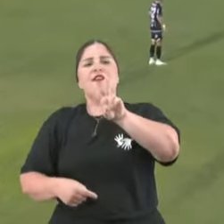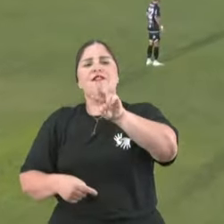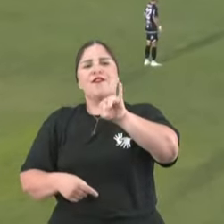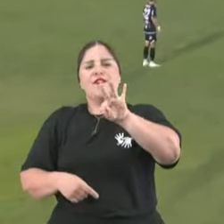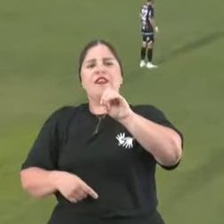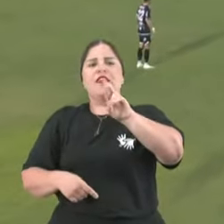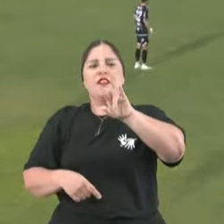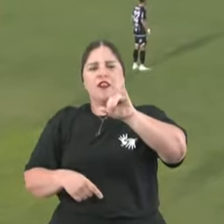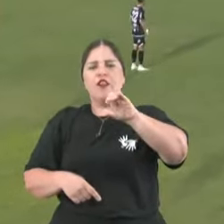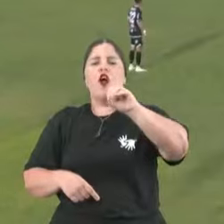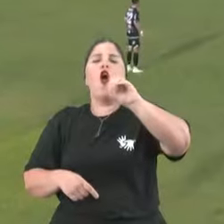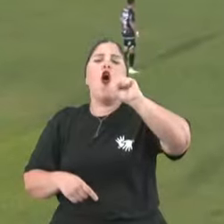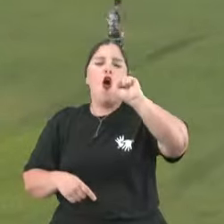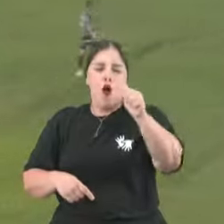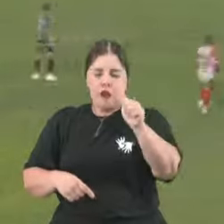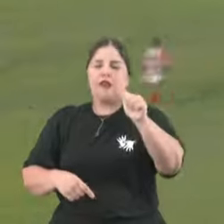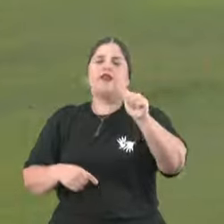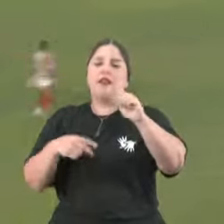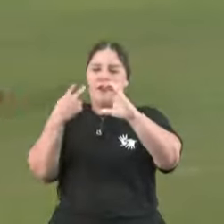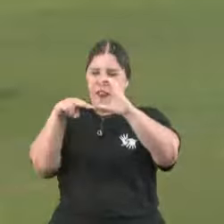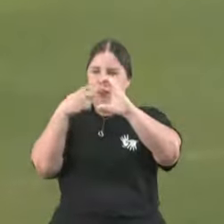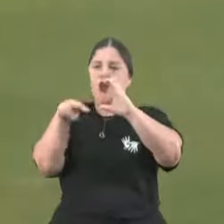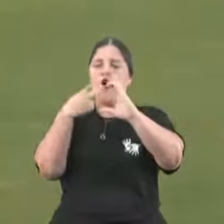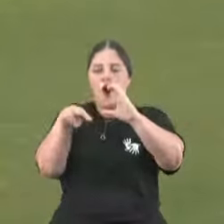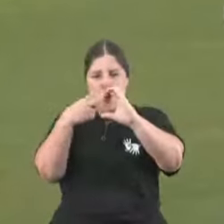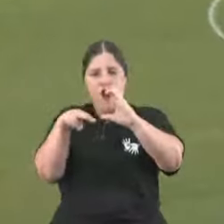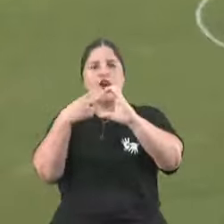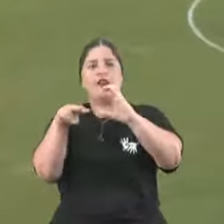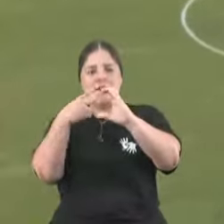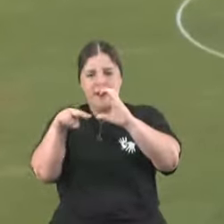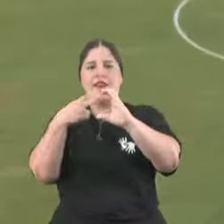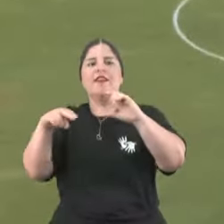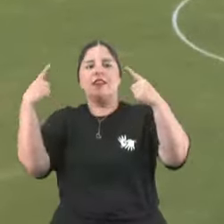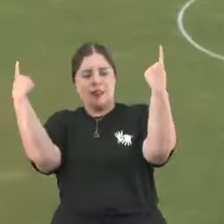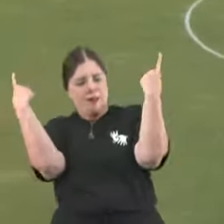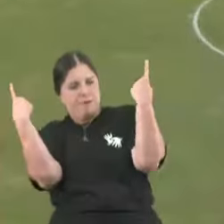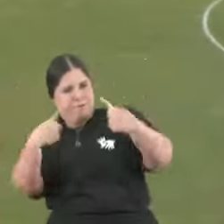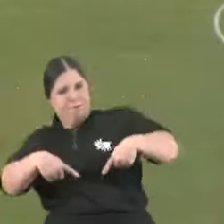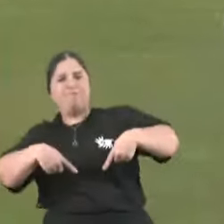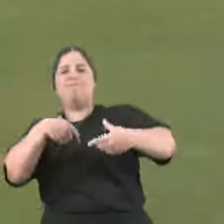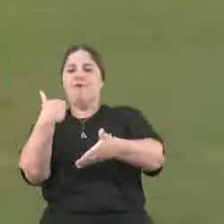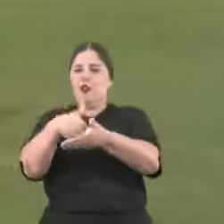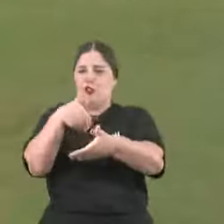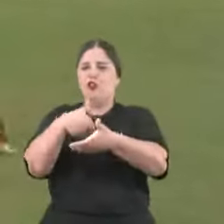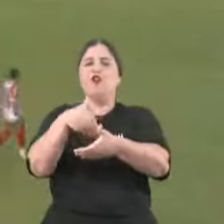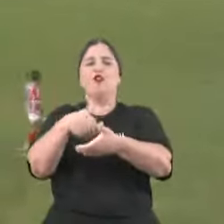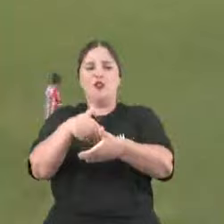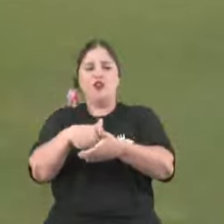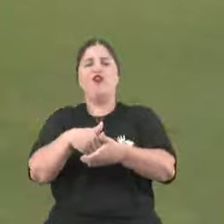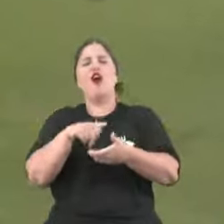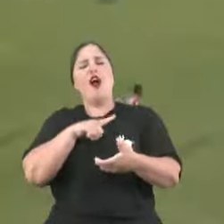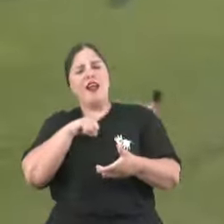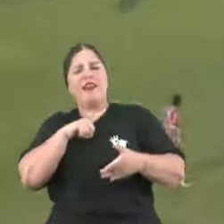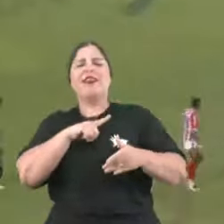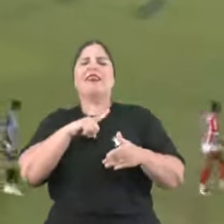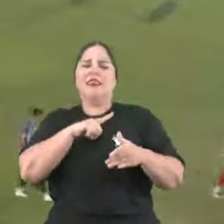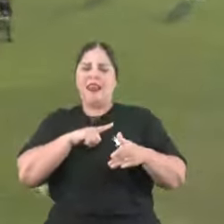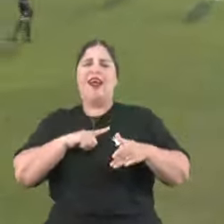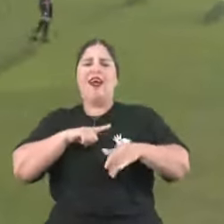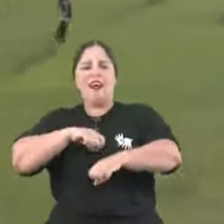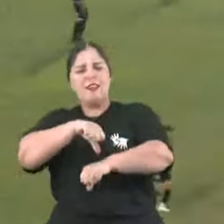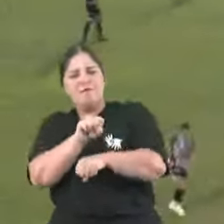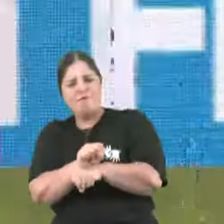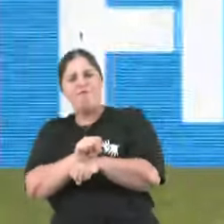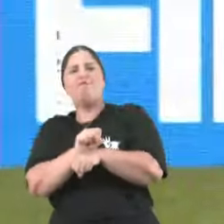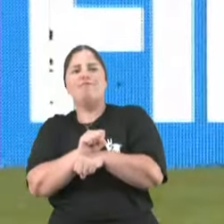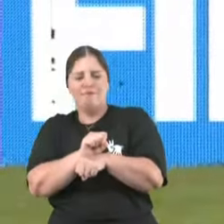Asa pelo Júnior Viçosa, enquanto ele jogava um X1 lá na Viçosa, Major. É, ele já tinha parado, inclusive, e estava jogando esse X1.